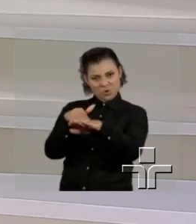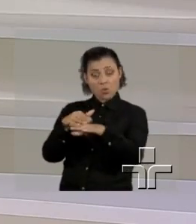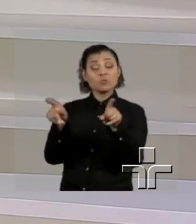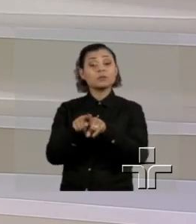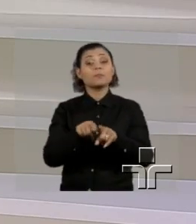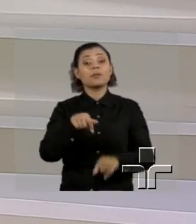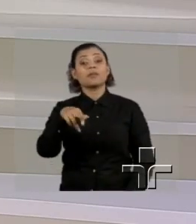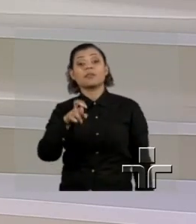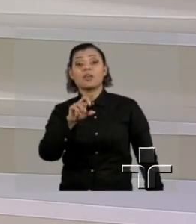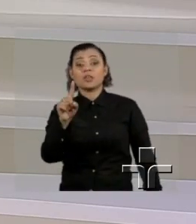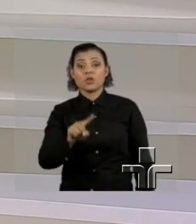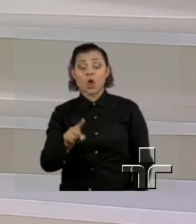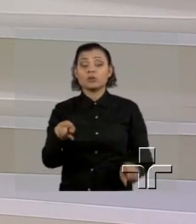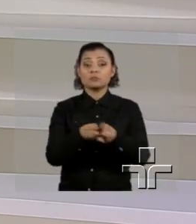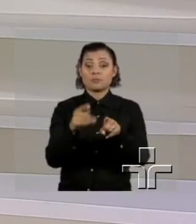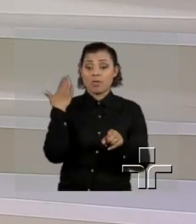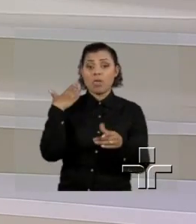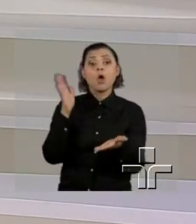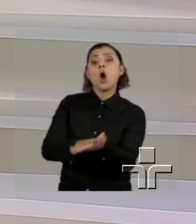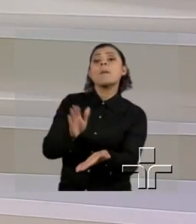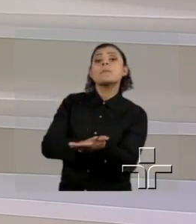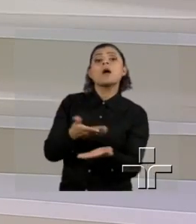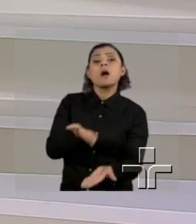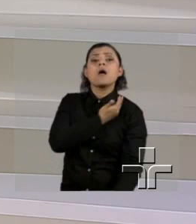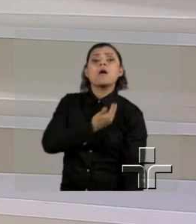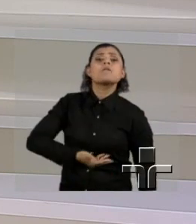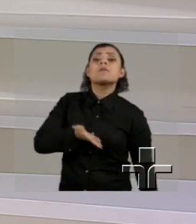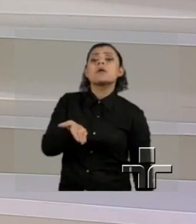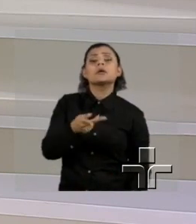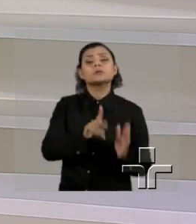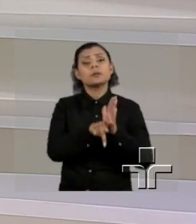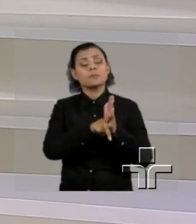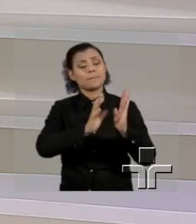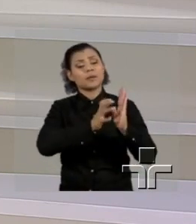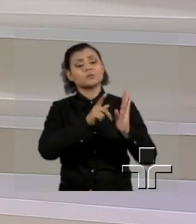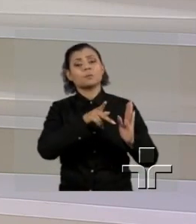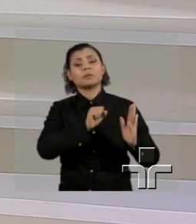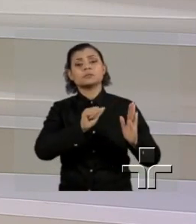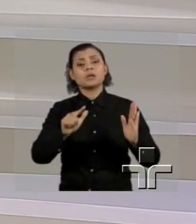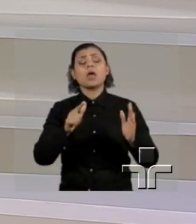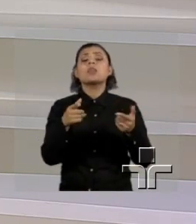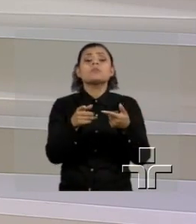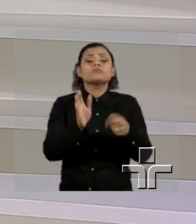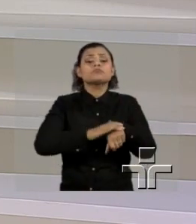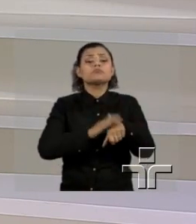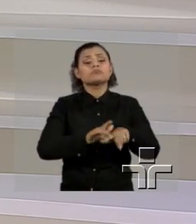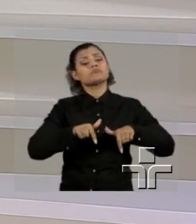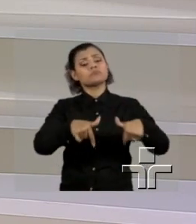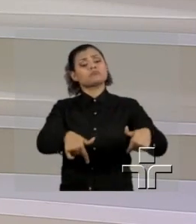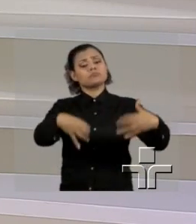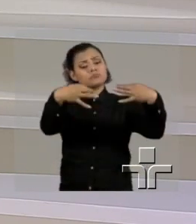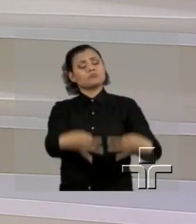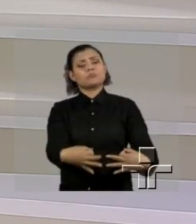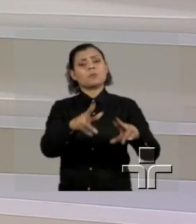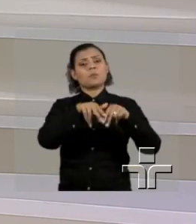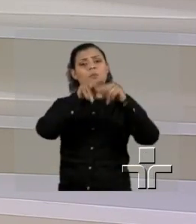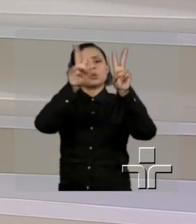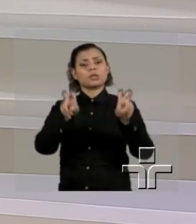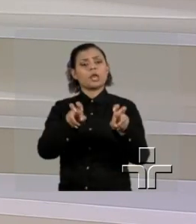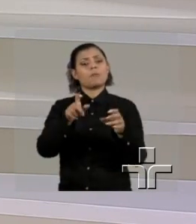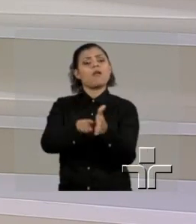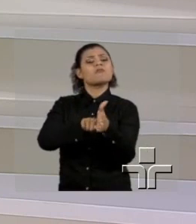um lado que perdeu politicamente, pessoas que perderam politicamente, teve luta armada, teve excesso de